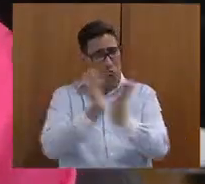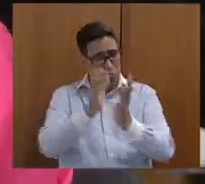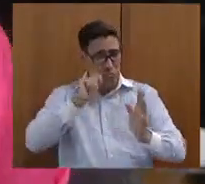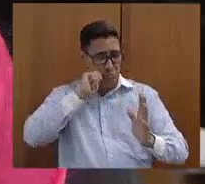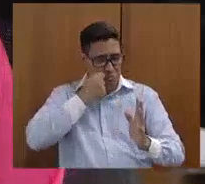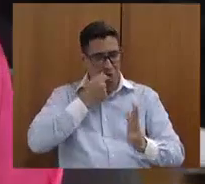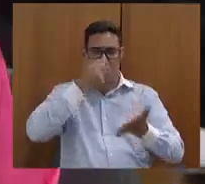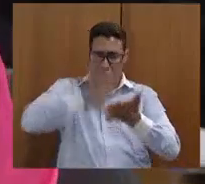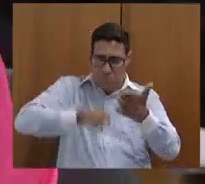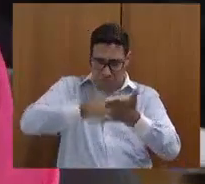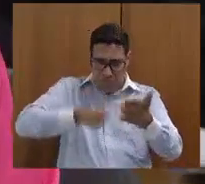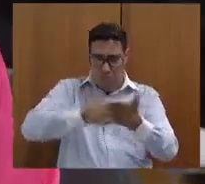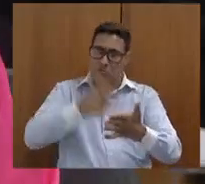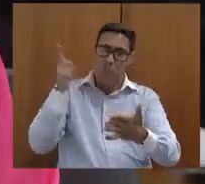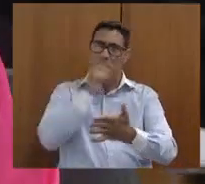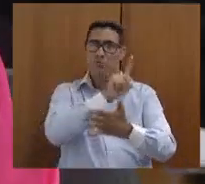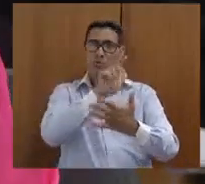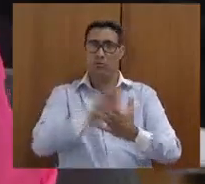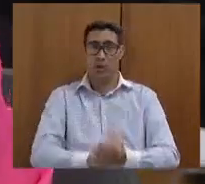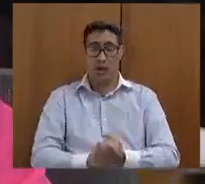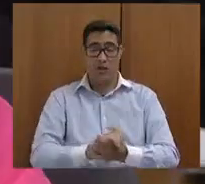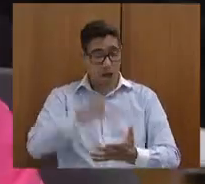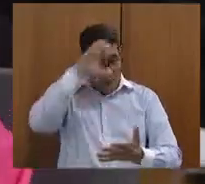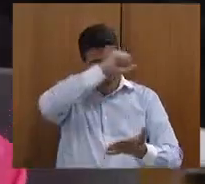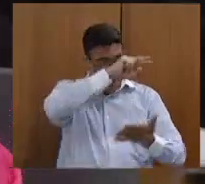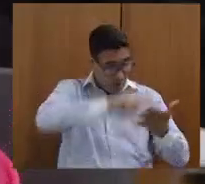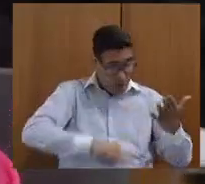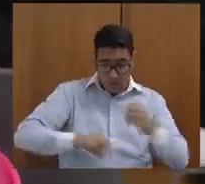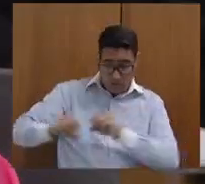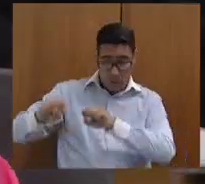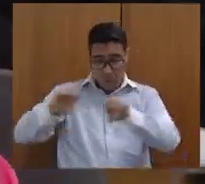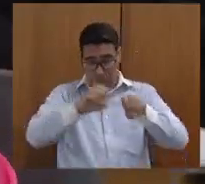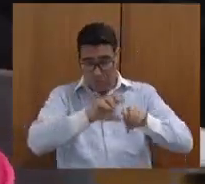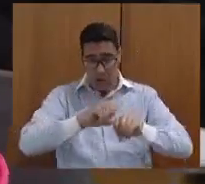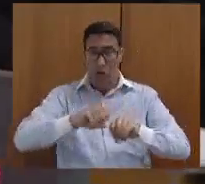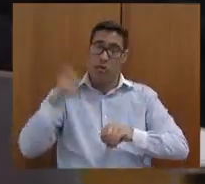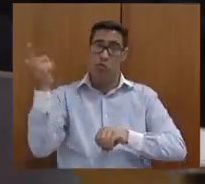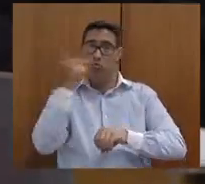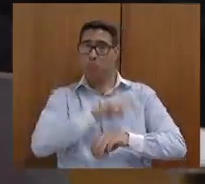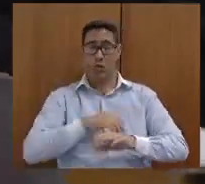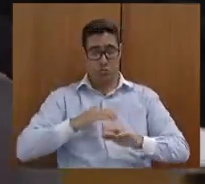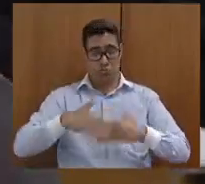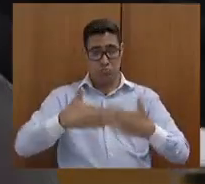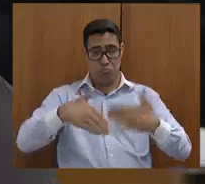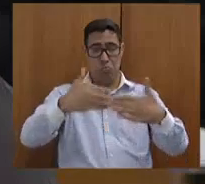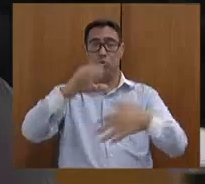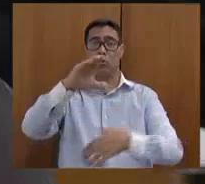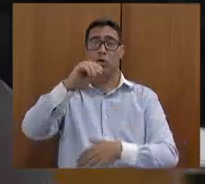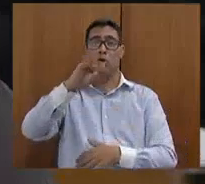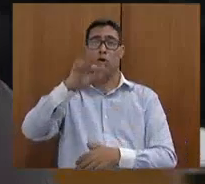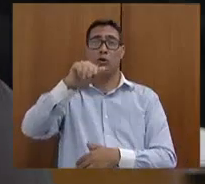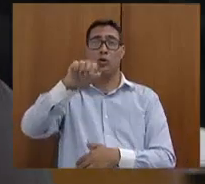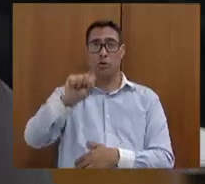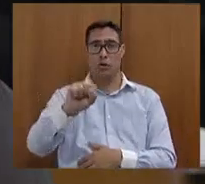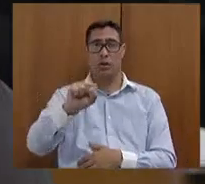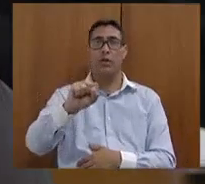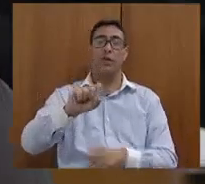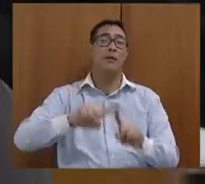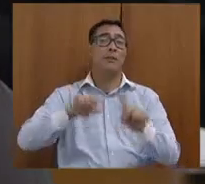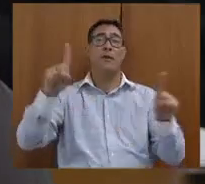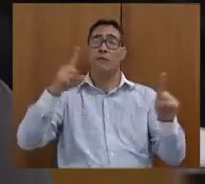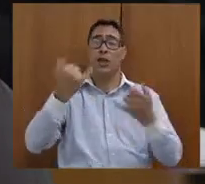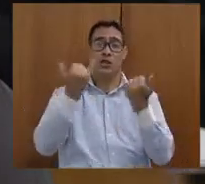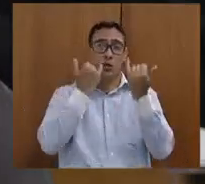de aprender a lei ensinar os camaradas então a gente avançou com as cotas mas a gente tem dado suficiente para dizer que